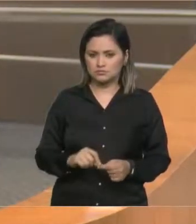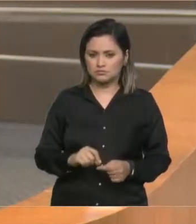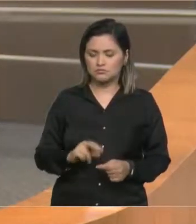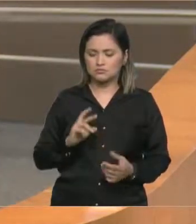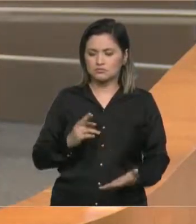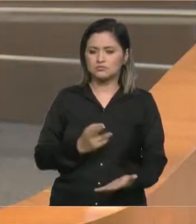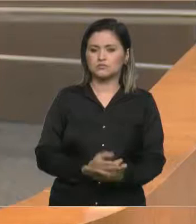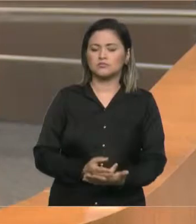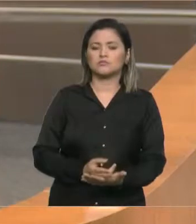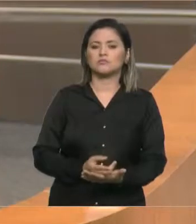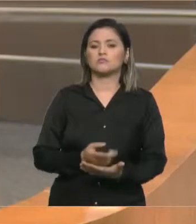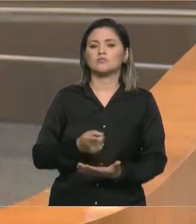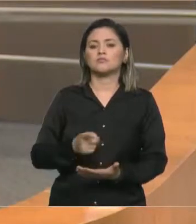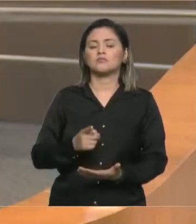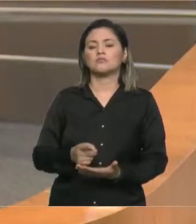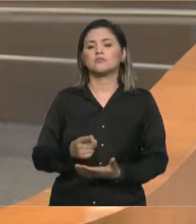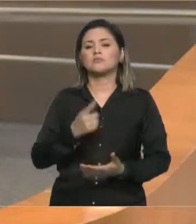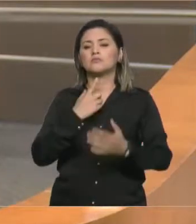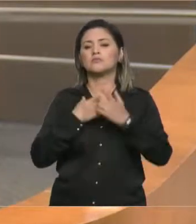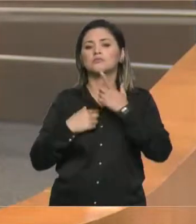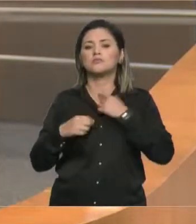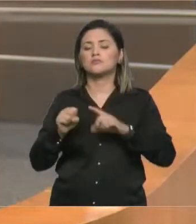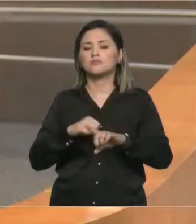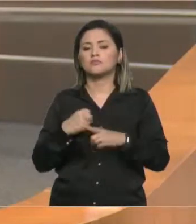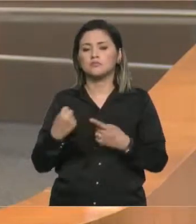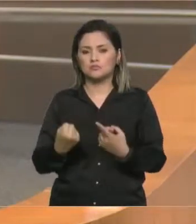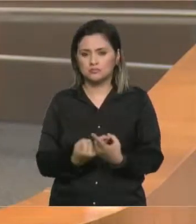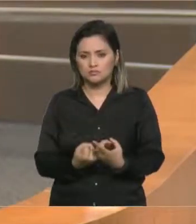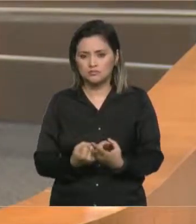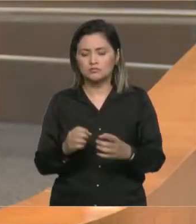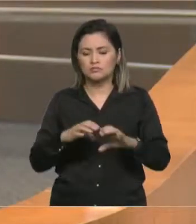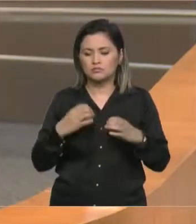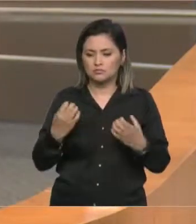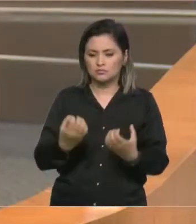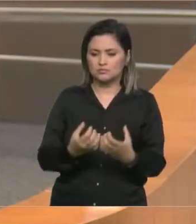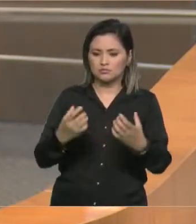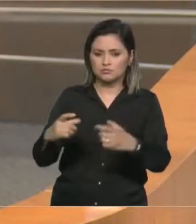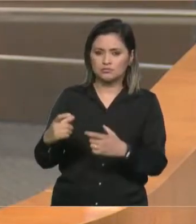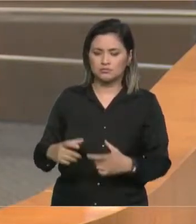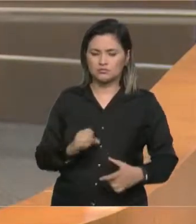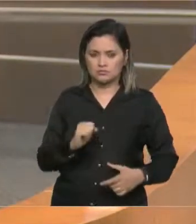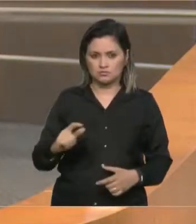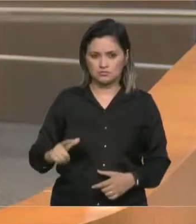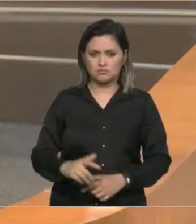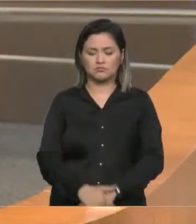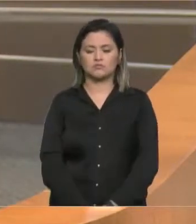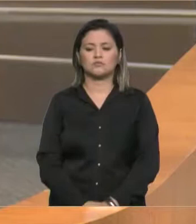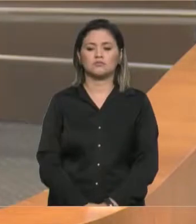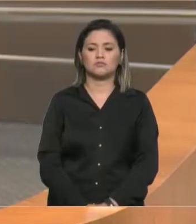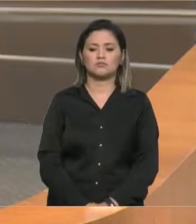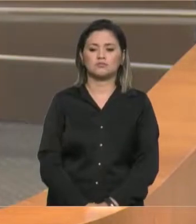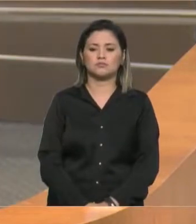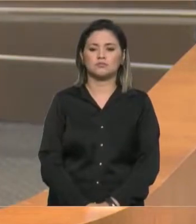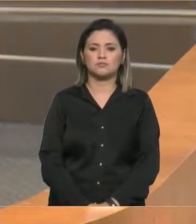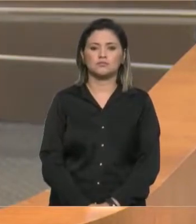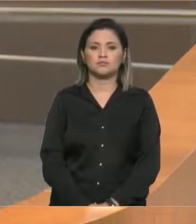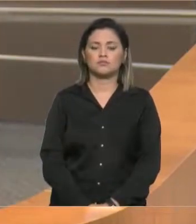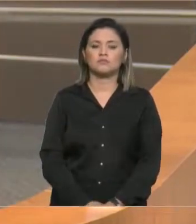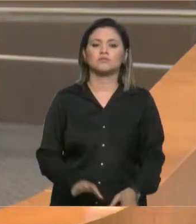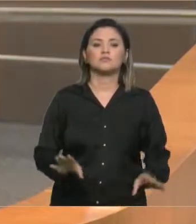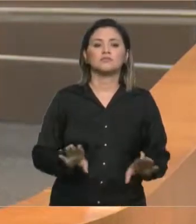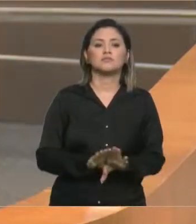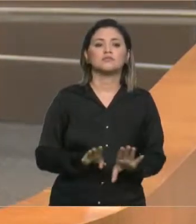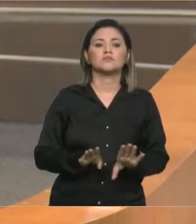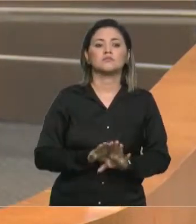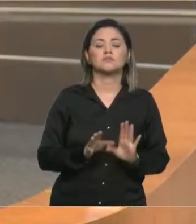responder esses anseios da sociedade e da comunidade dos bairros de São Luís. Também dei entrada na